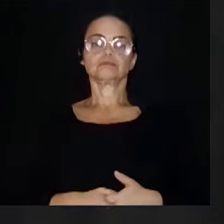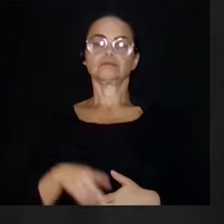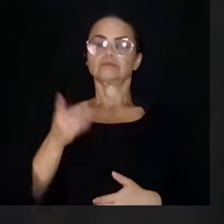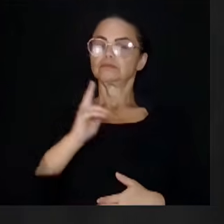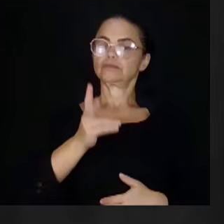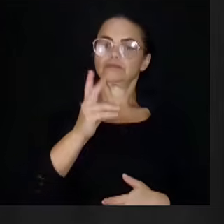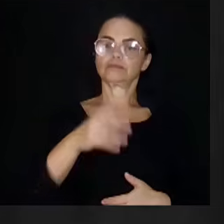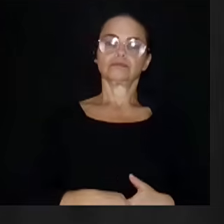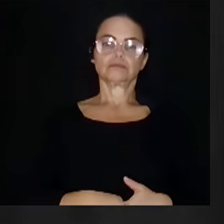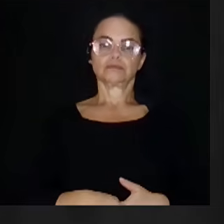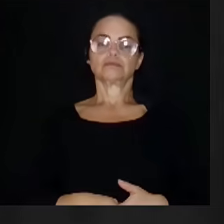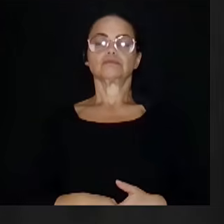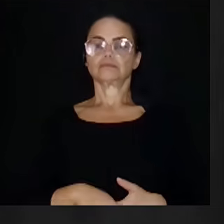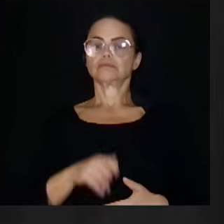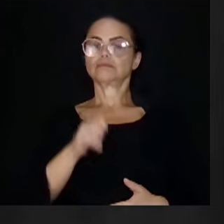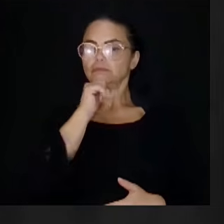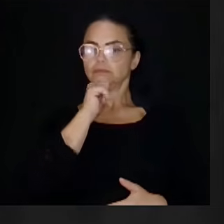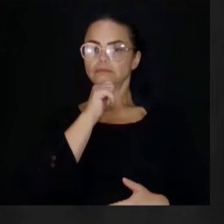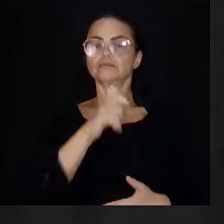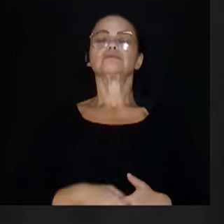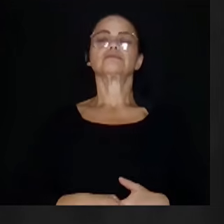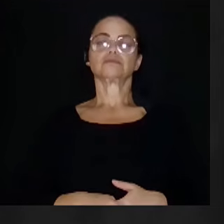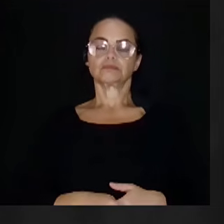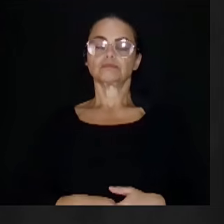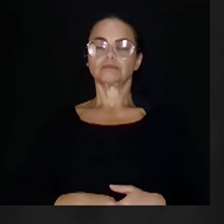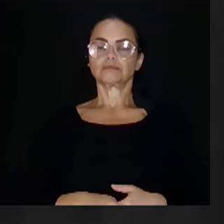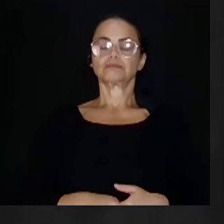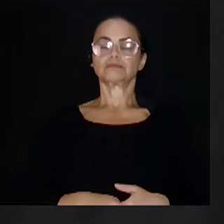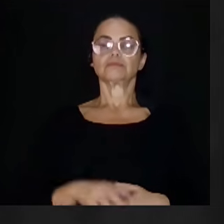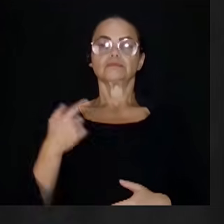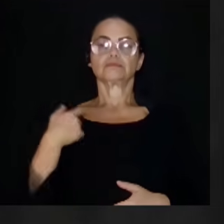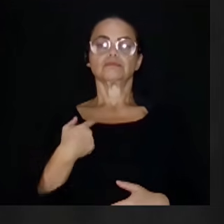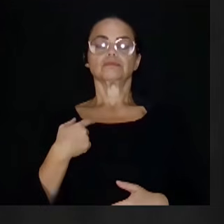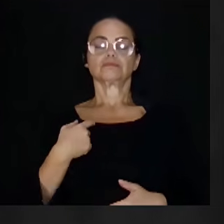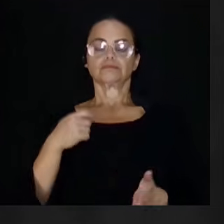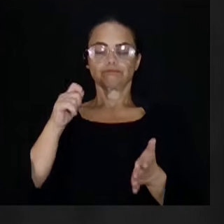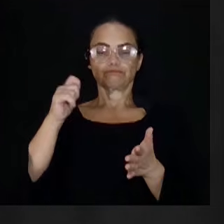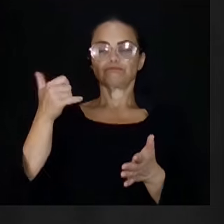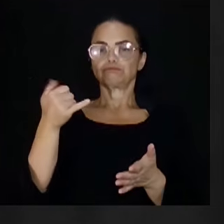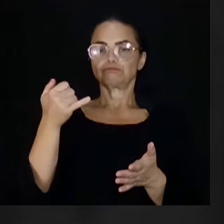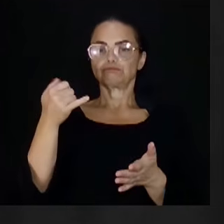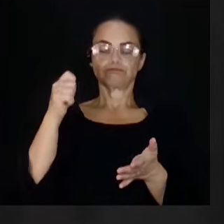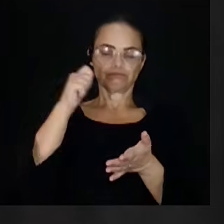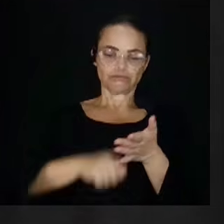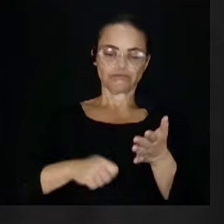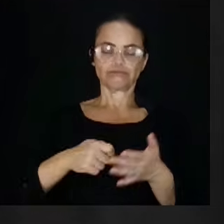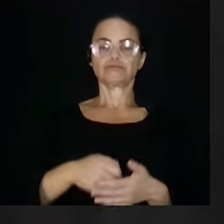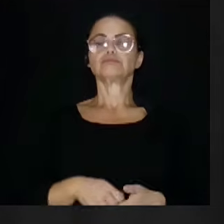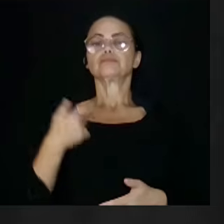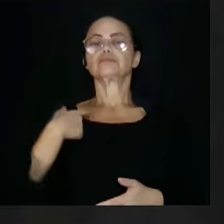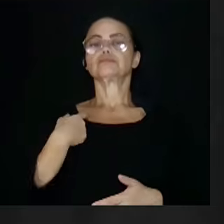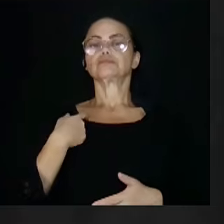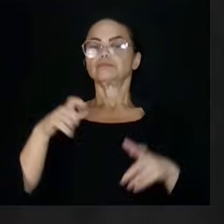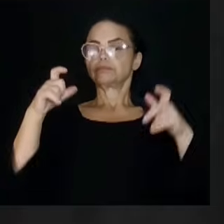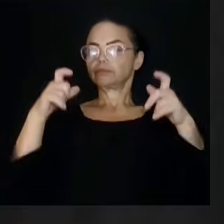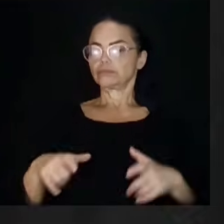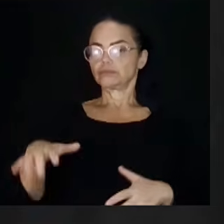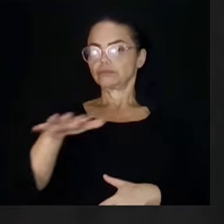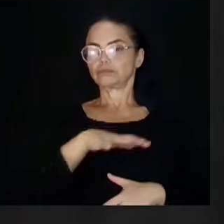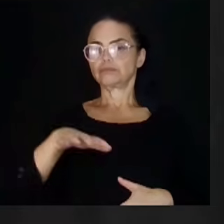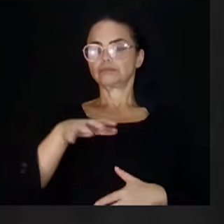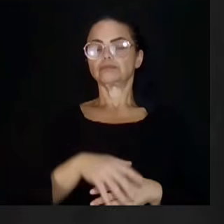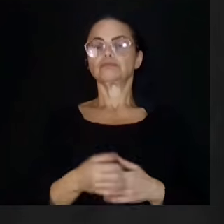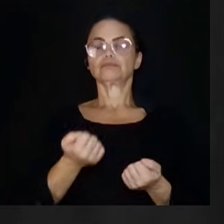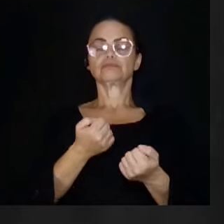ainda, né, com o poder da caneta. Né? Então, esse espaço aqui, e esse espaço que a gente vem construindo